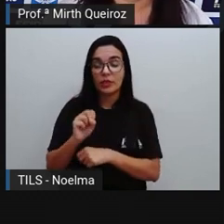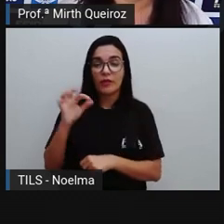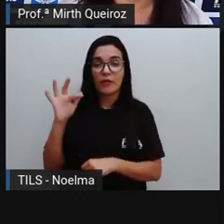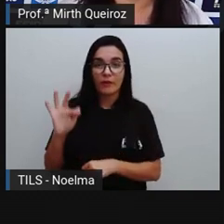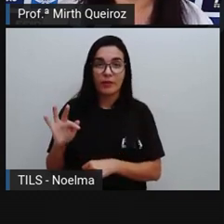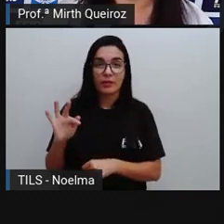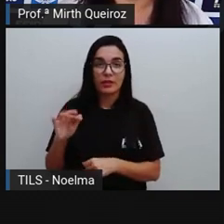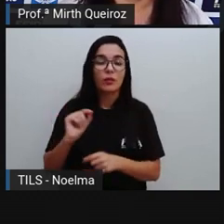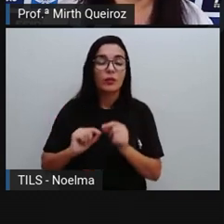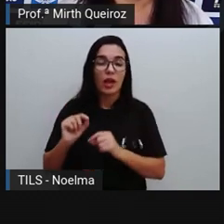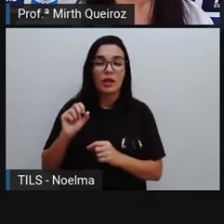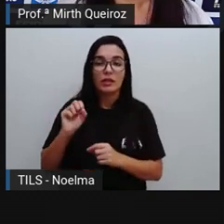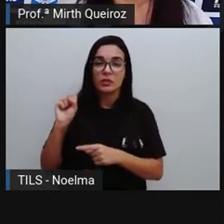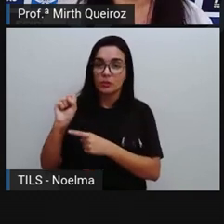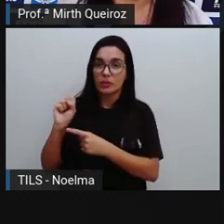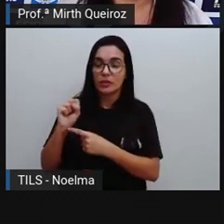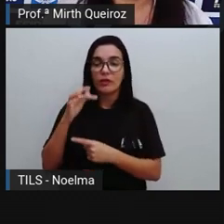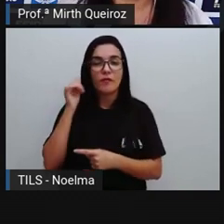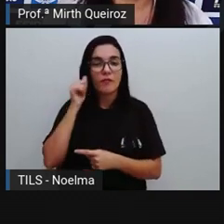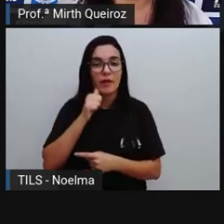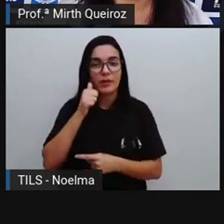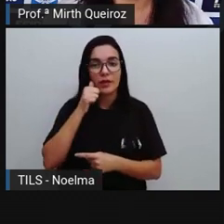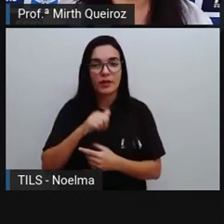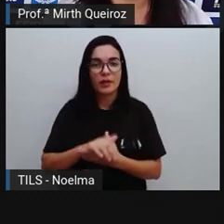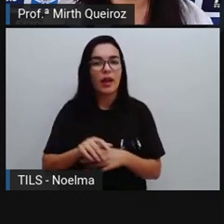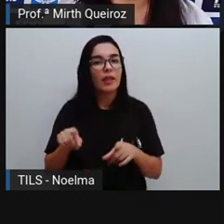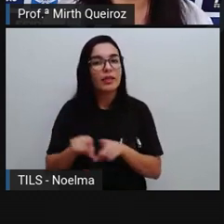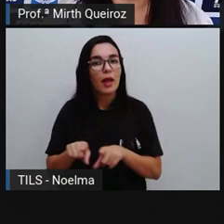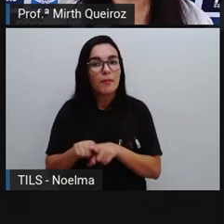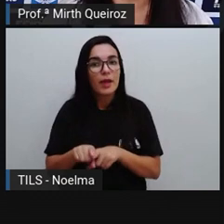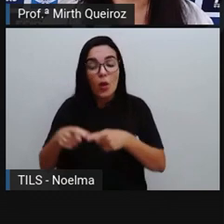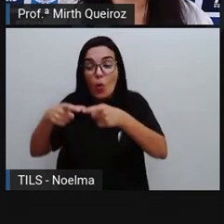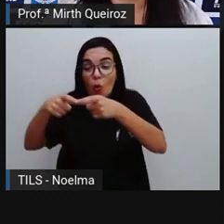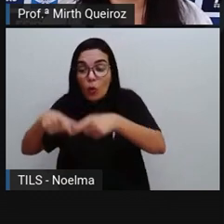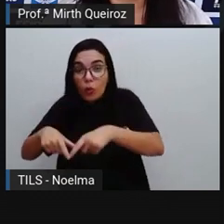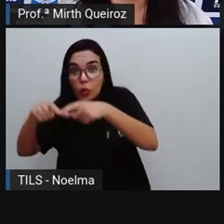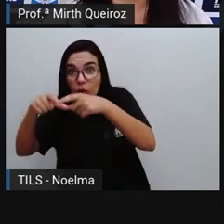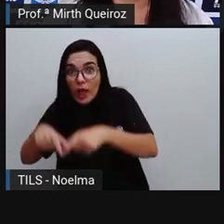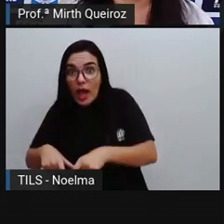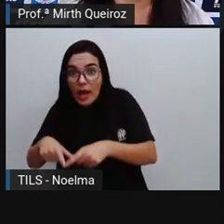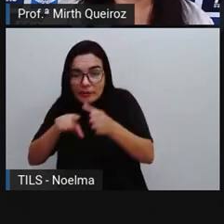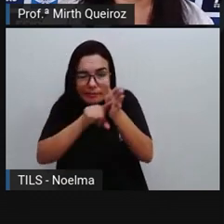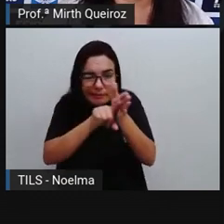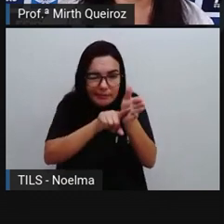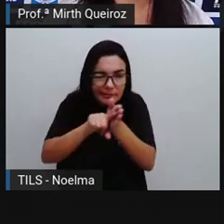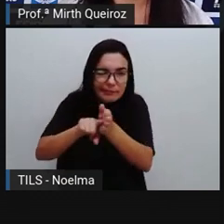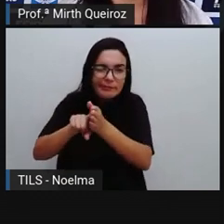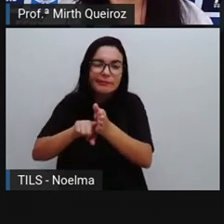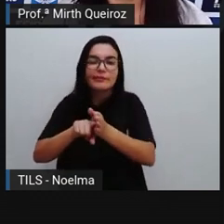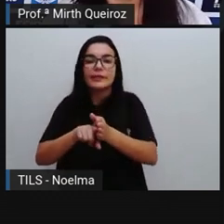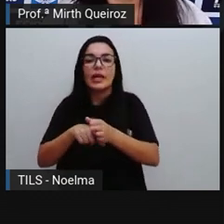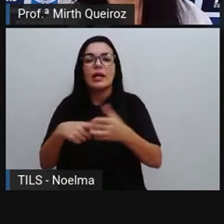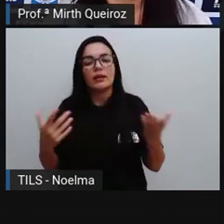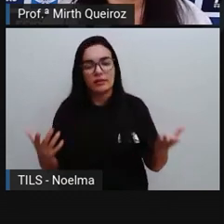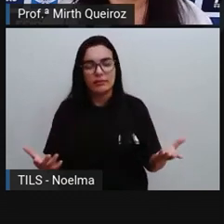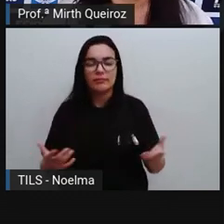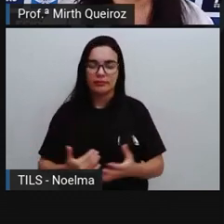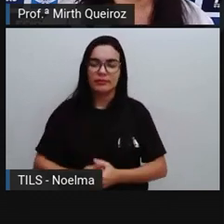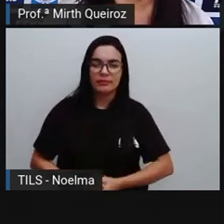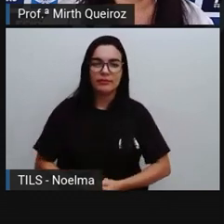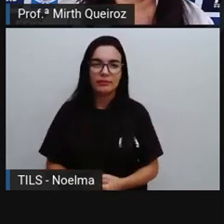certo? E a fonte da pesquisa também, né? Que seria de onde é que